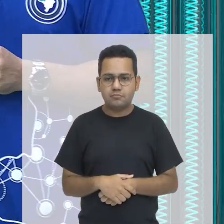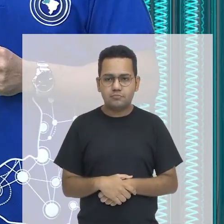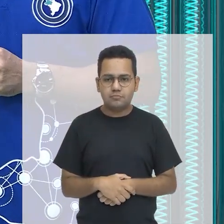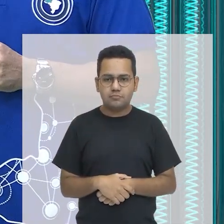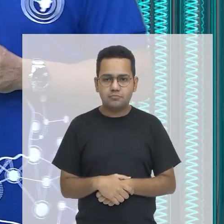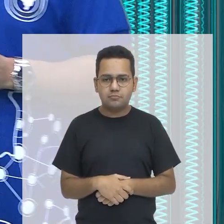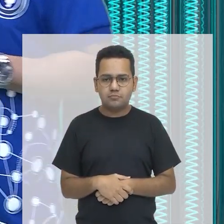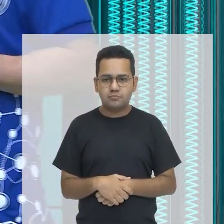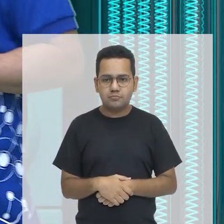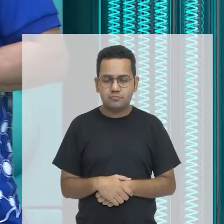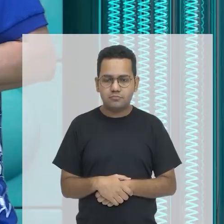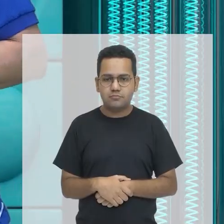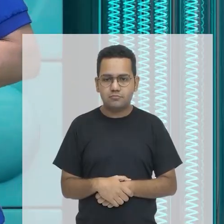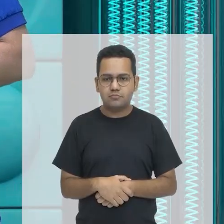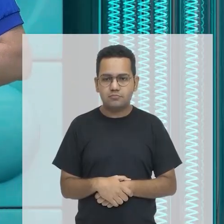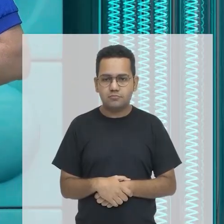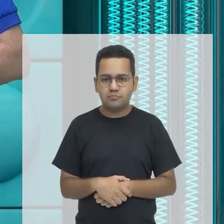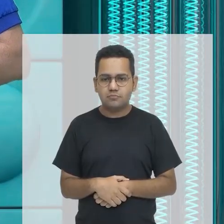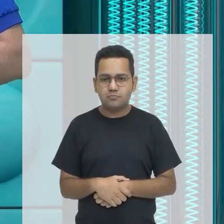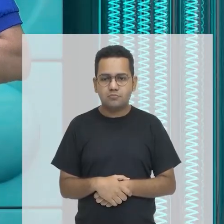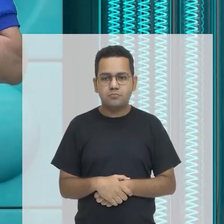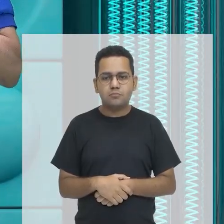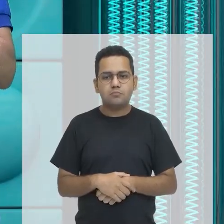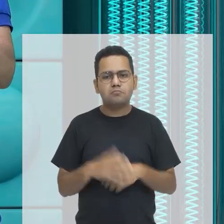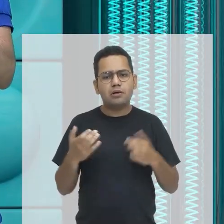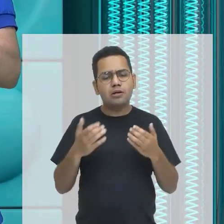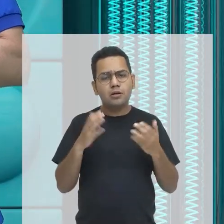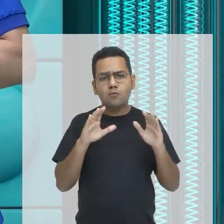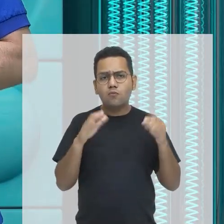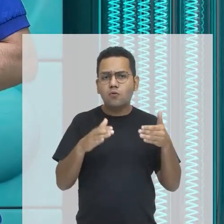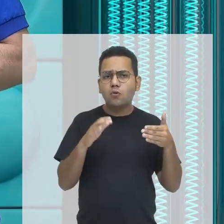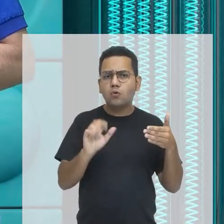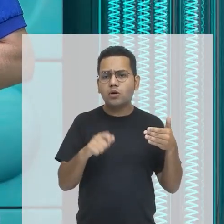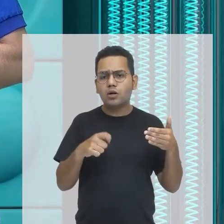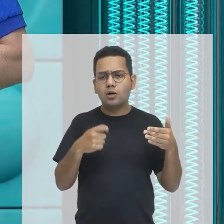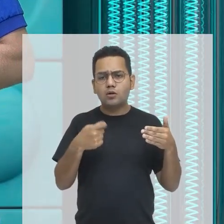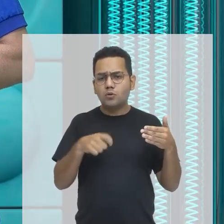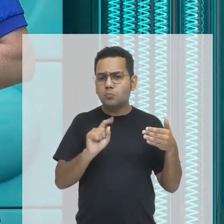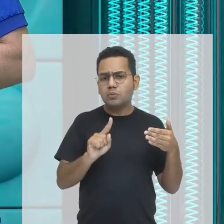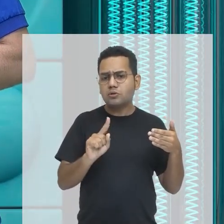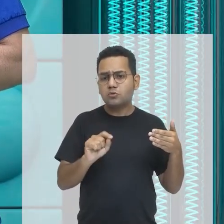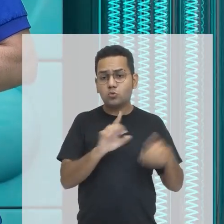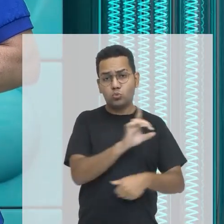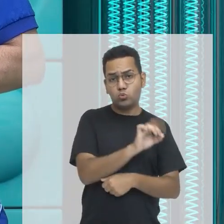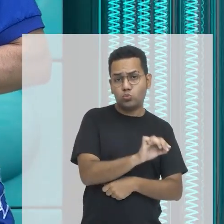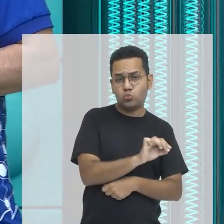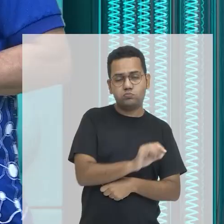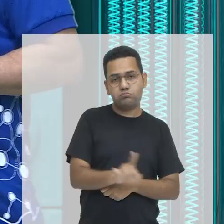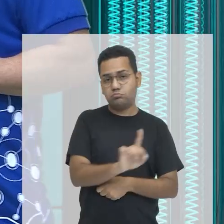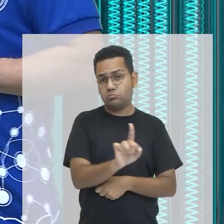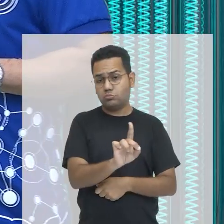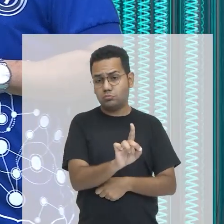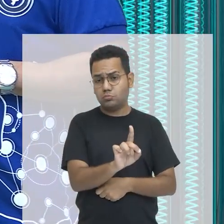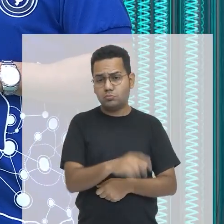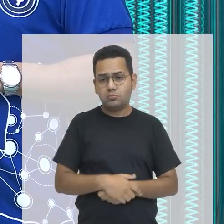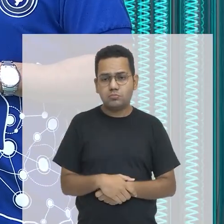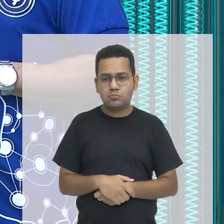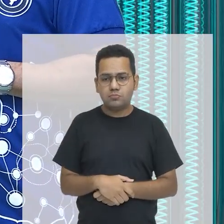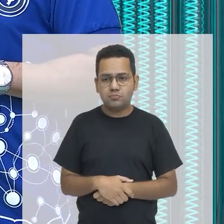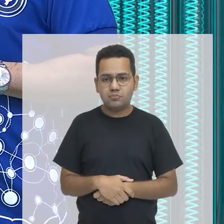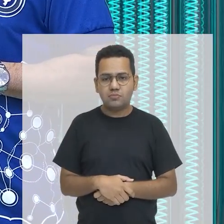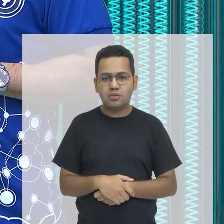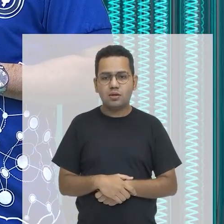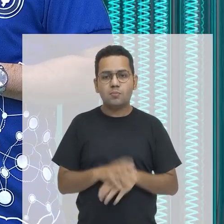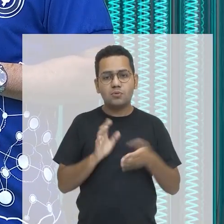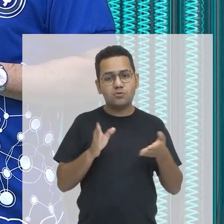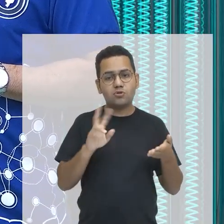mais? Essa pergunta eu chamo a atenção, ó, porque eu não precisei do verbo auxiliar do. Por quê? Porque eu tenho o verbo